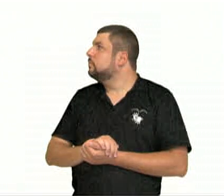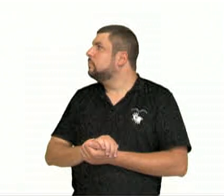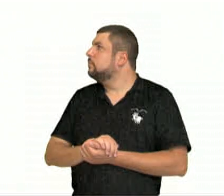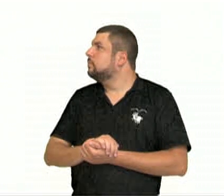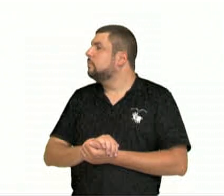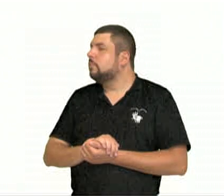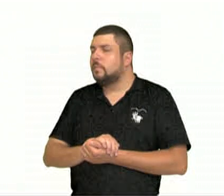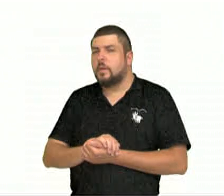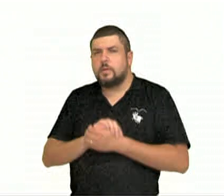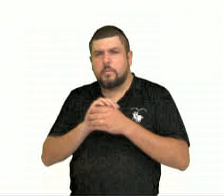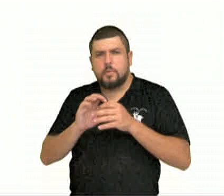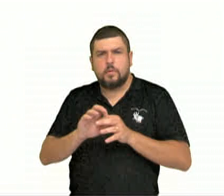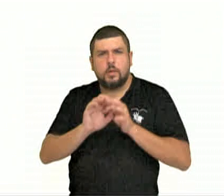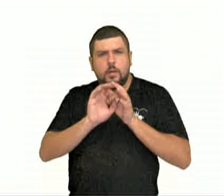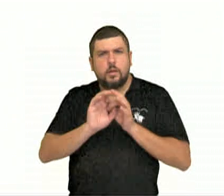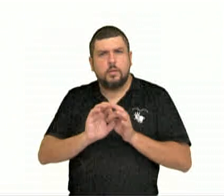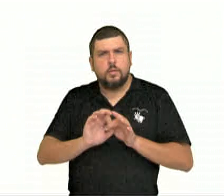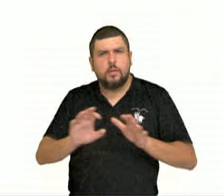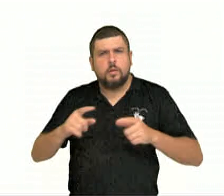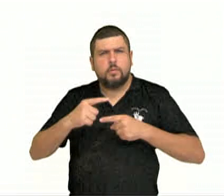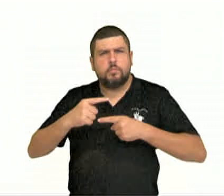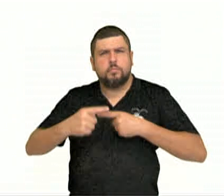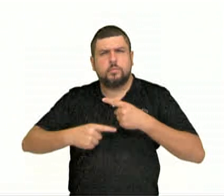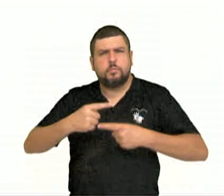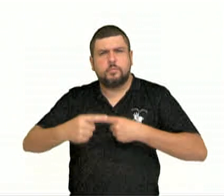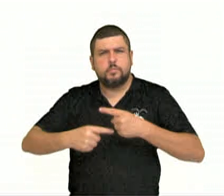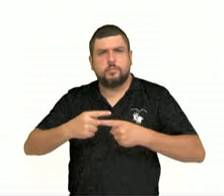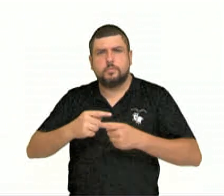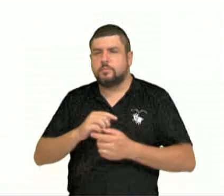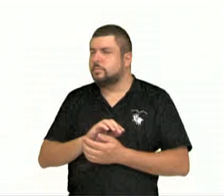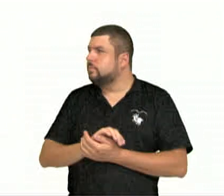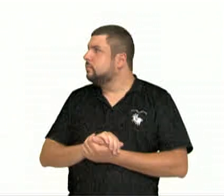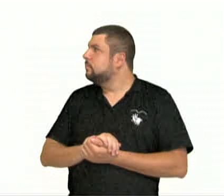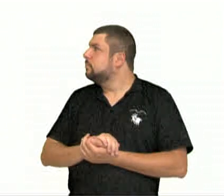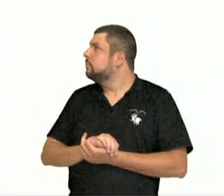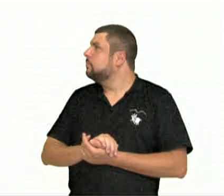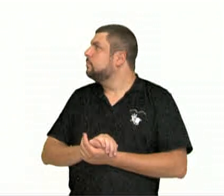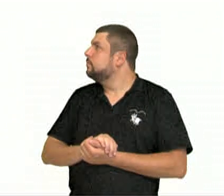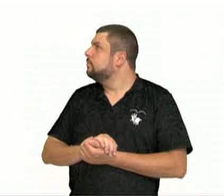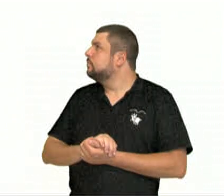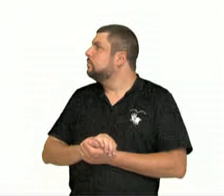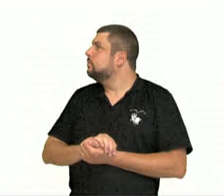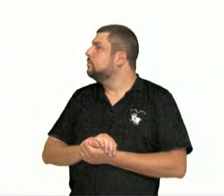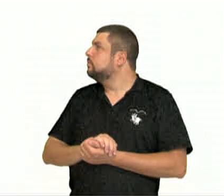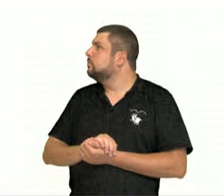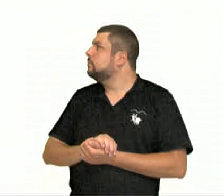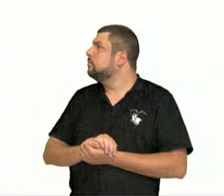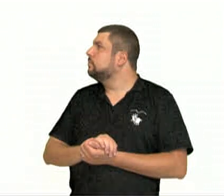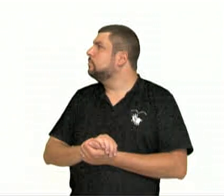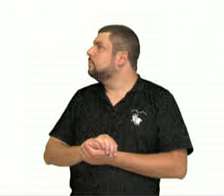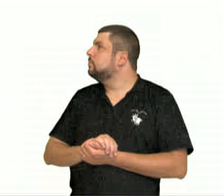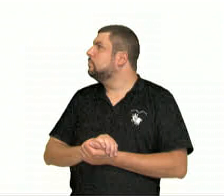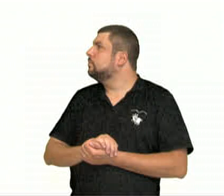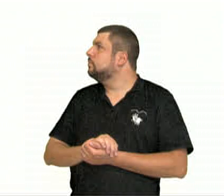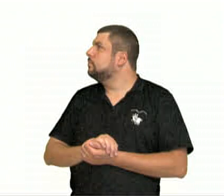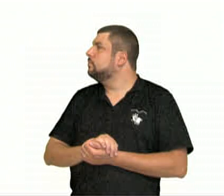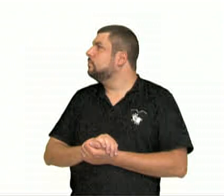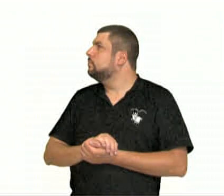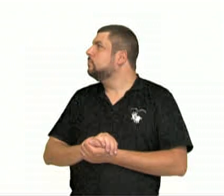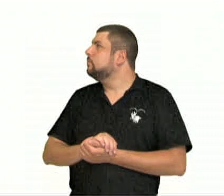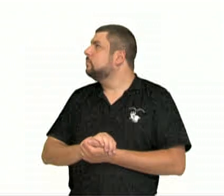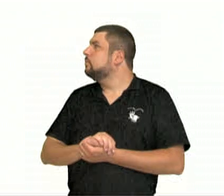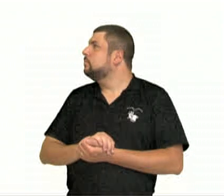né? Pide desculpas. ¿Por qué no estás haciendo nada? Eres muy pequeño. ¿Dónde